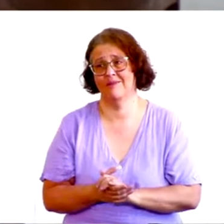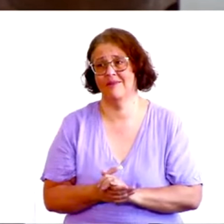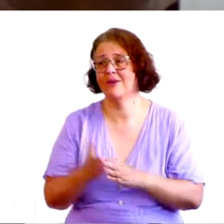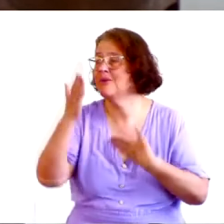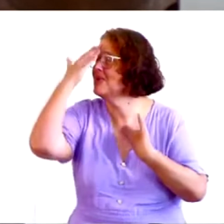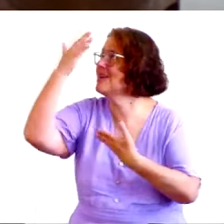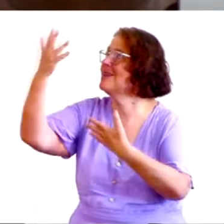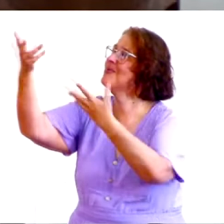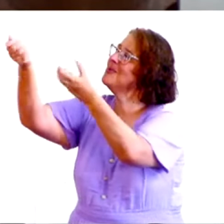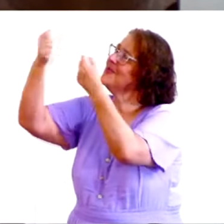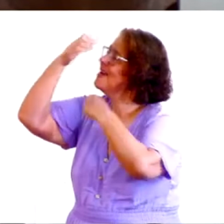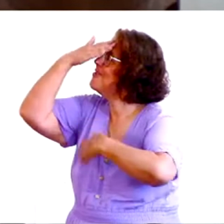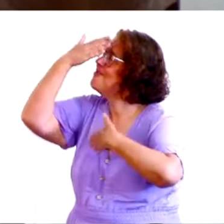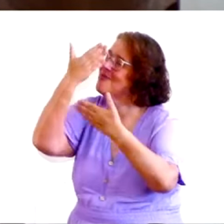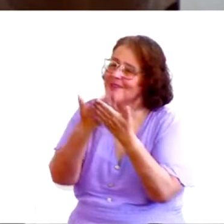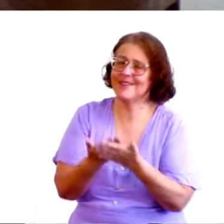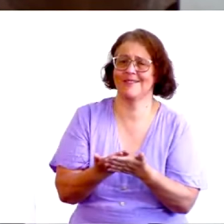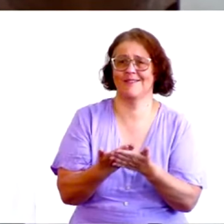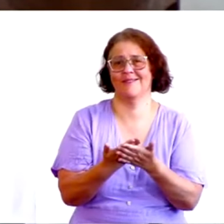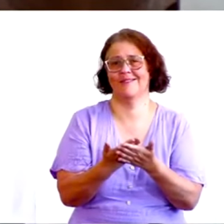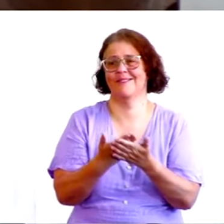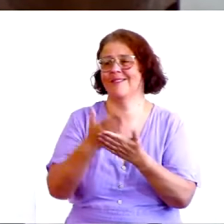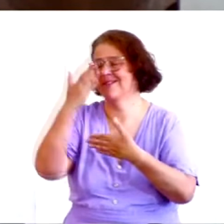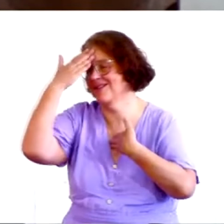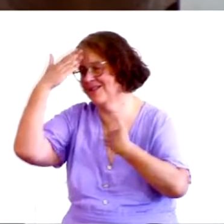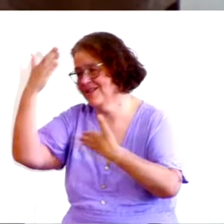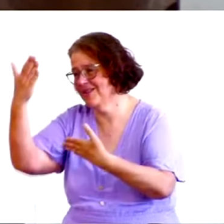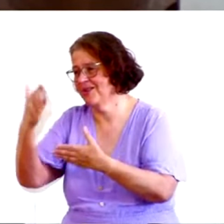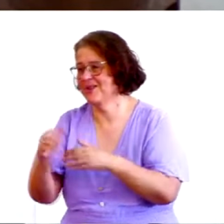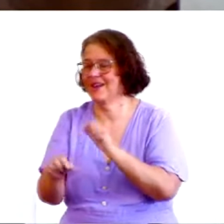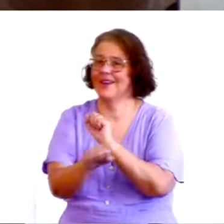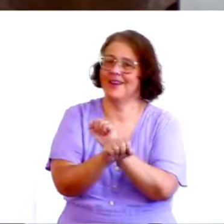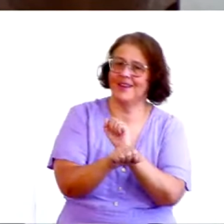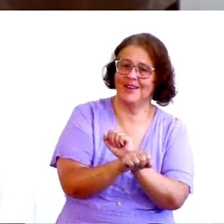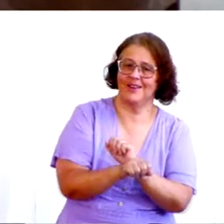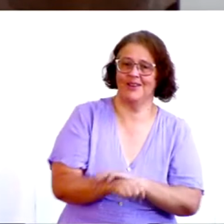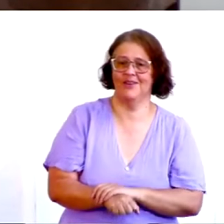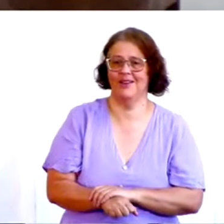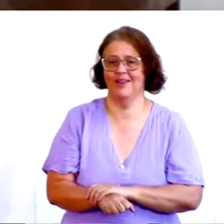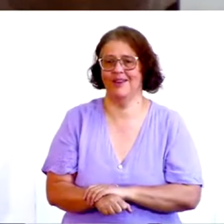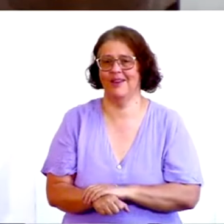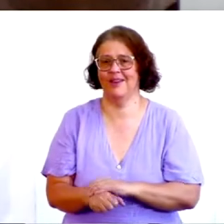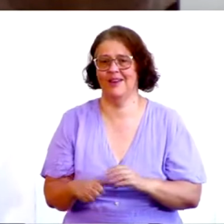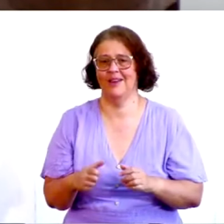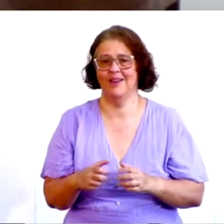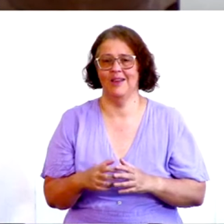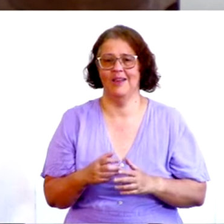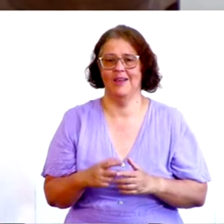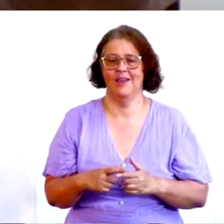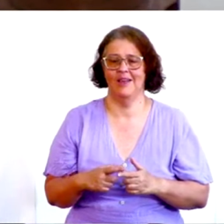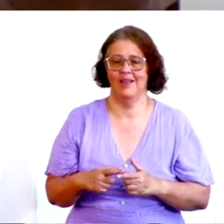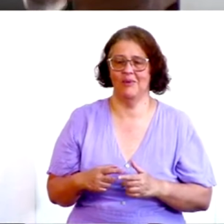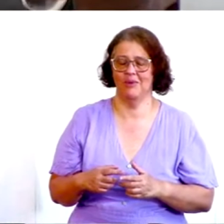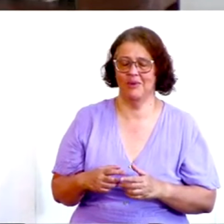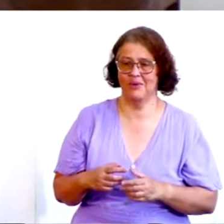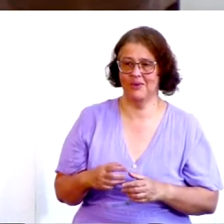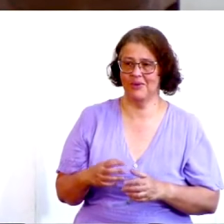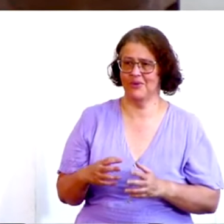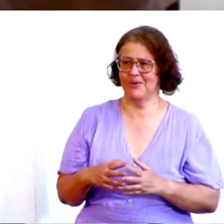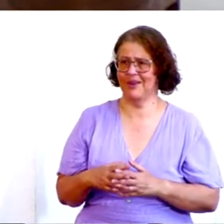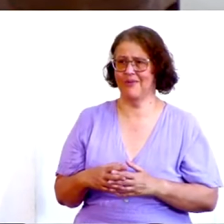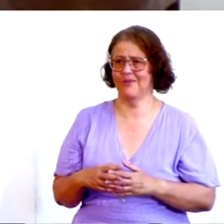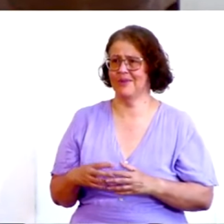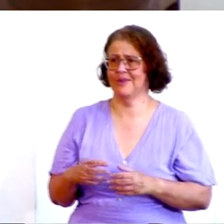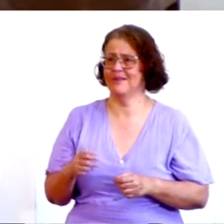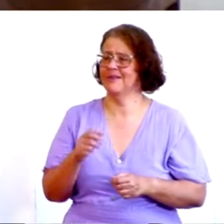Senhor obrigado porque nós também podemos ter esperança ainda que o mundo esteja parece que vai acabar tudo de uma hora para